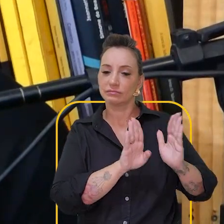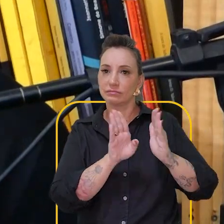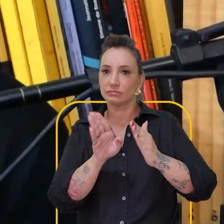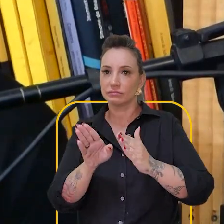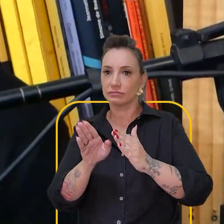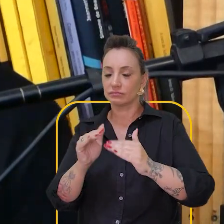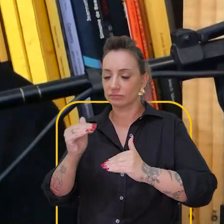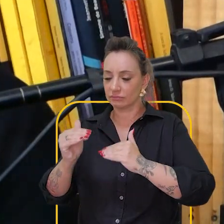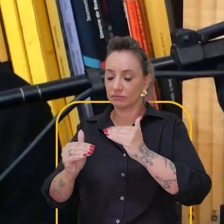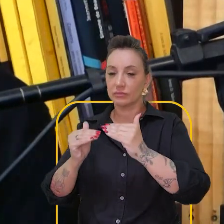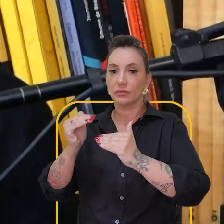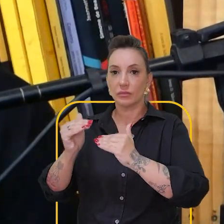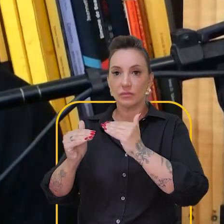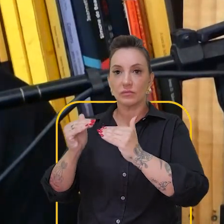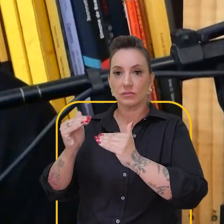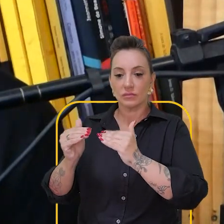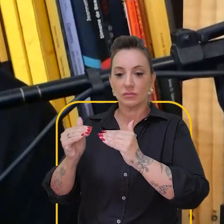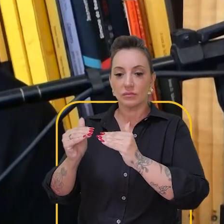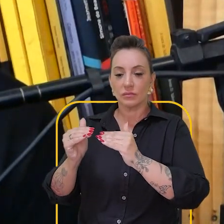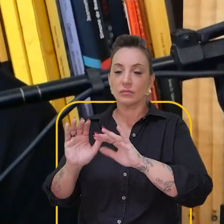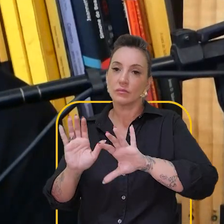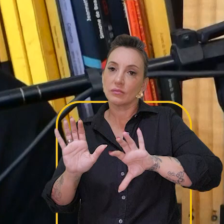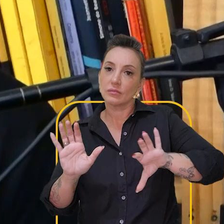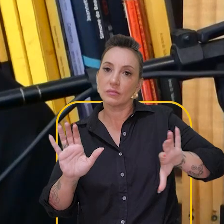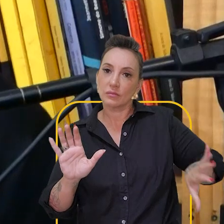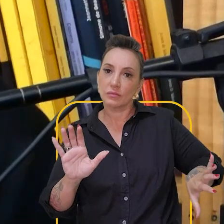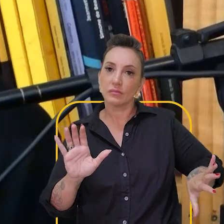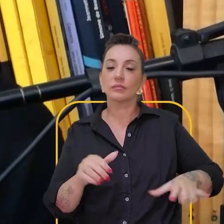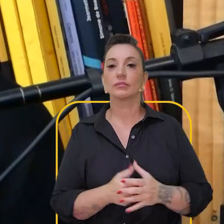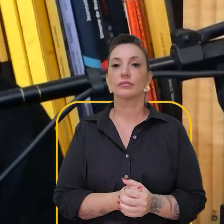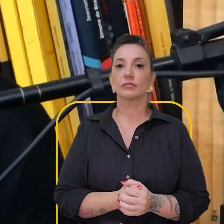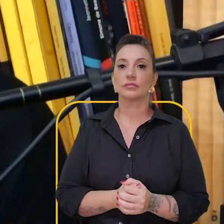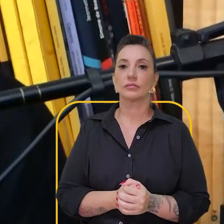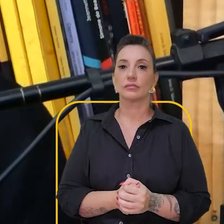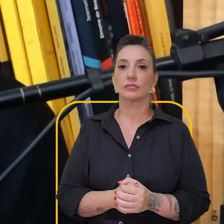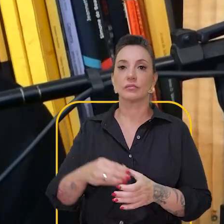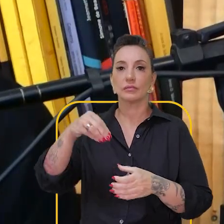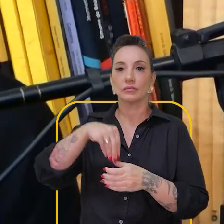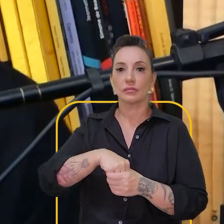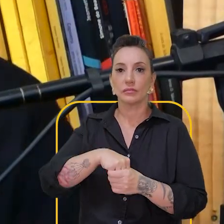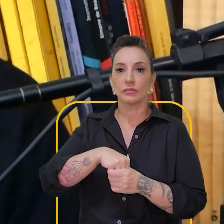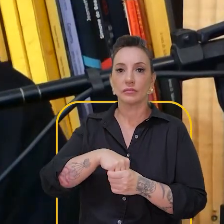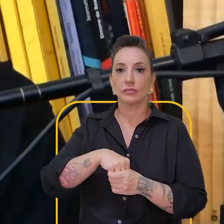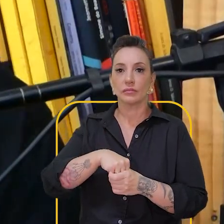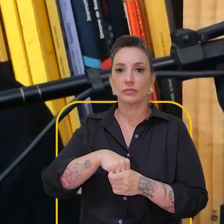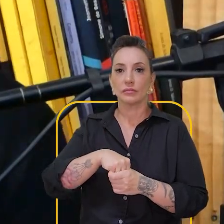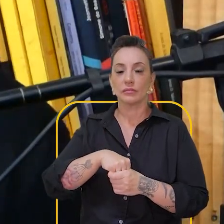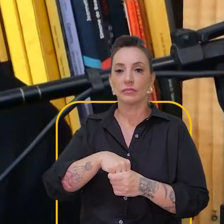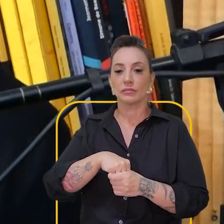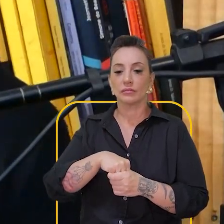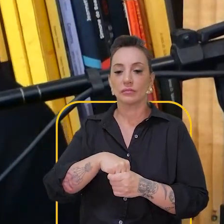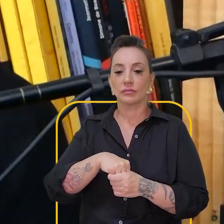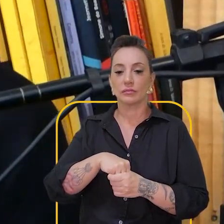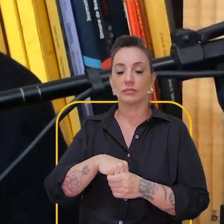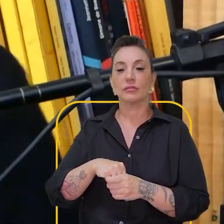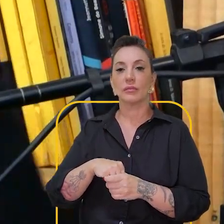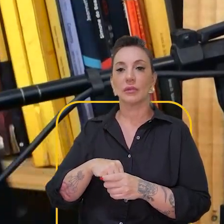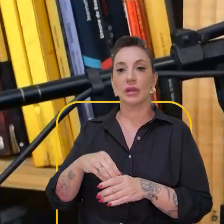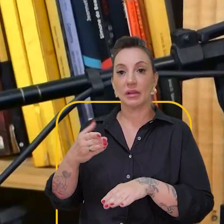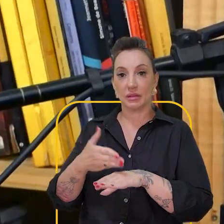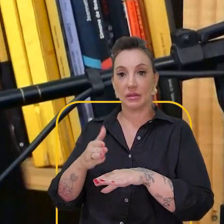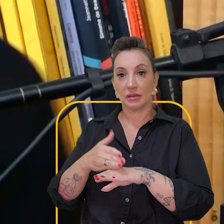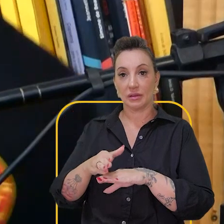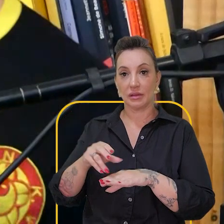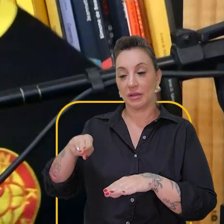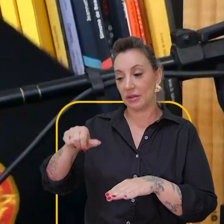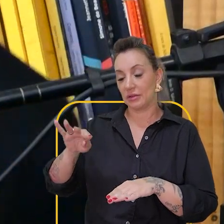wintun e um xin que que eu treinava com o Natal E aí no meu currículo acabei não mandando porque eu queria até focar um pouco mais dentro do winum que hoje